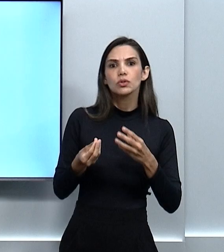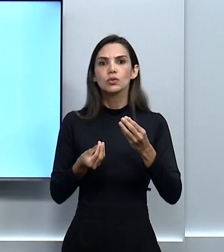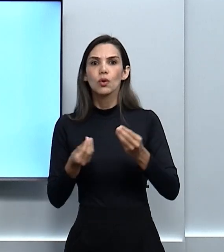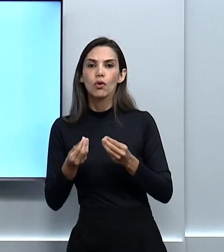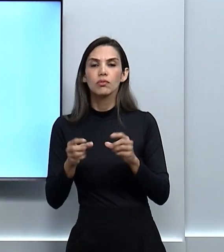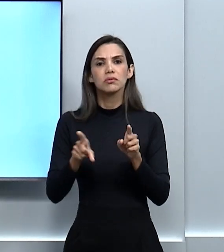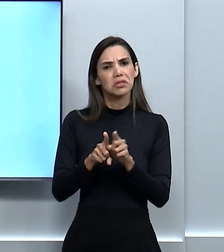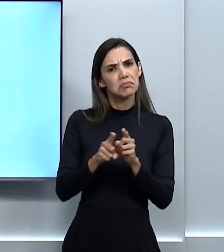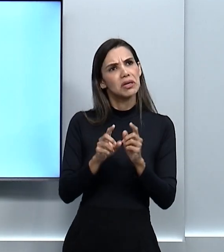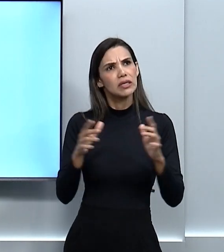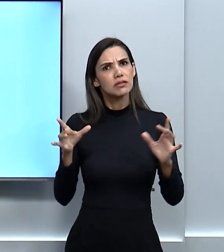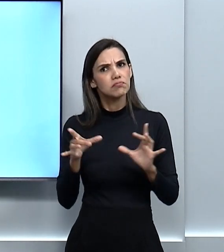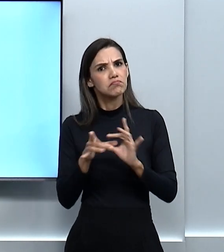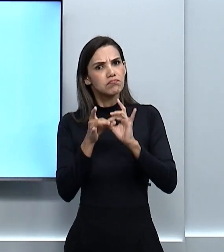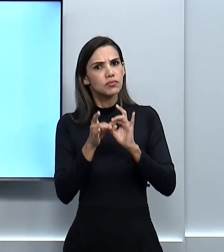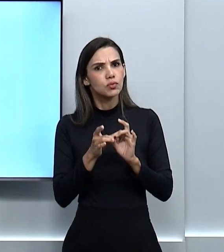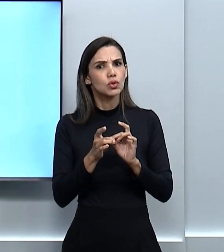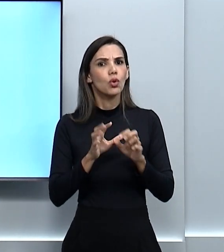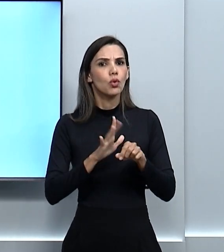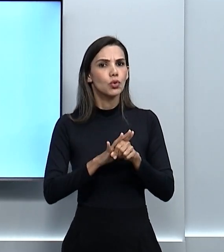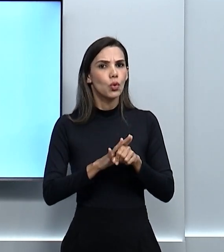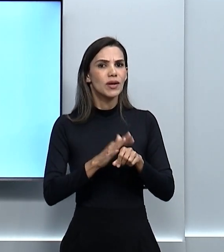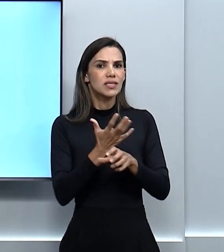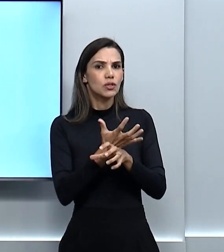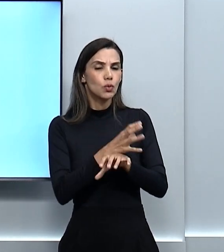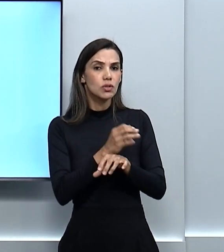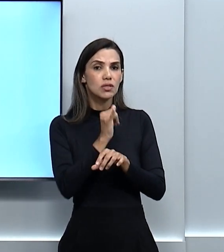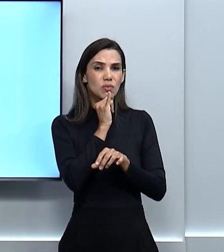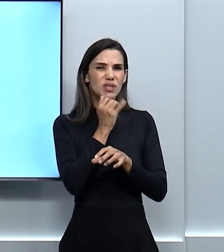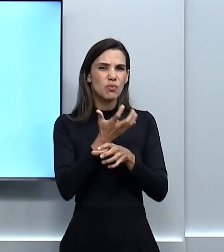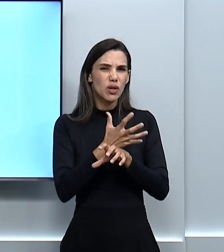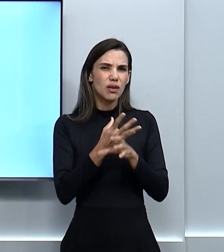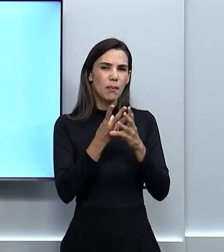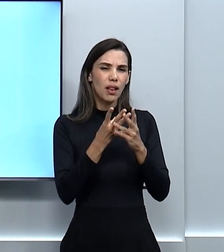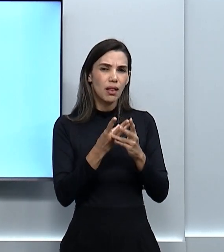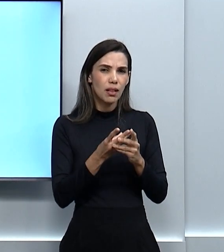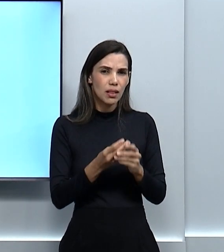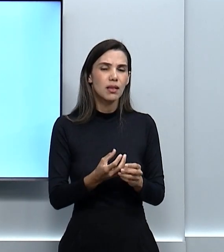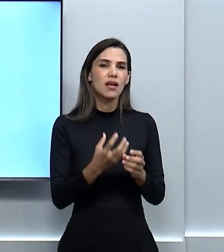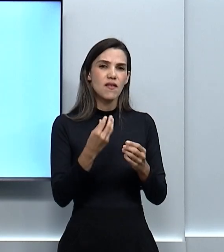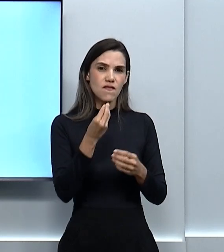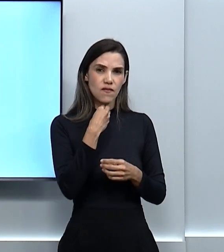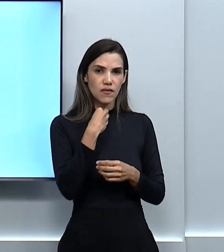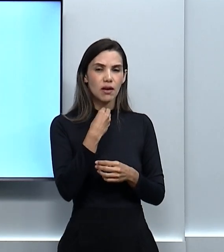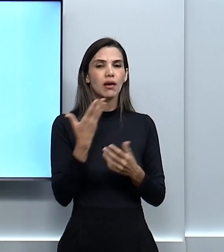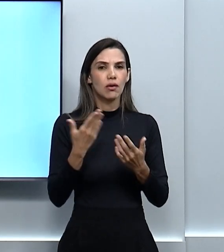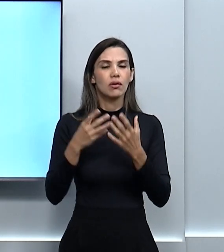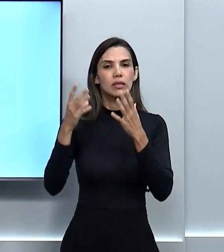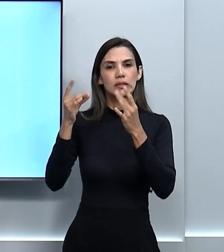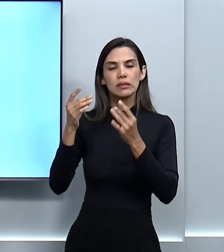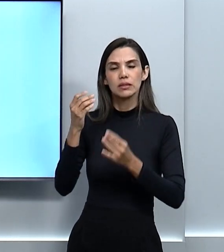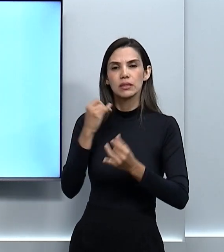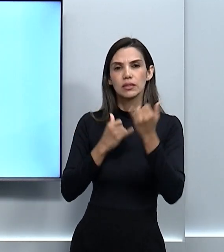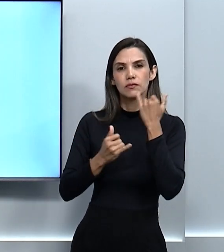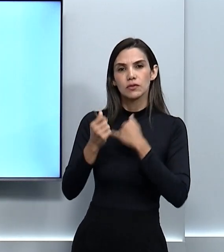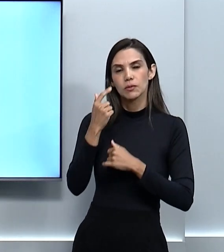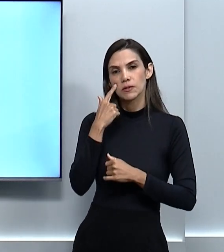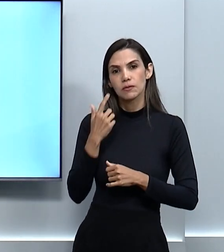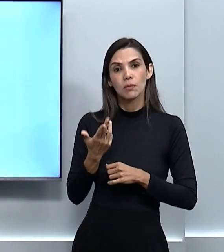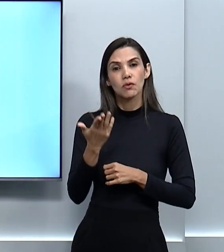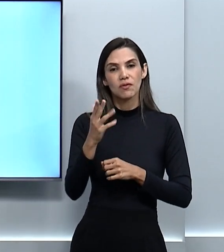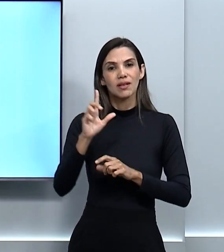possíveis associações com doenças ósseas, como a osteoporose. Isso tudo está explicado na matéria da TV